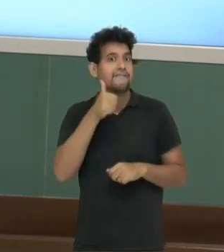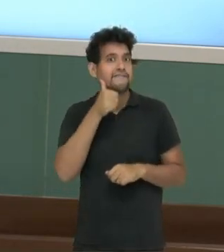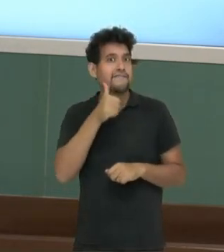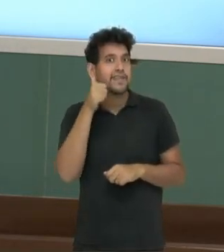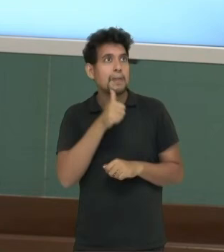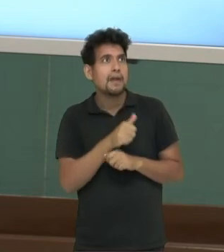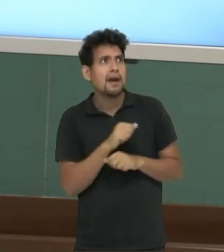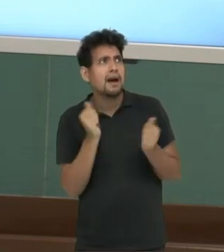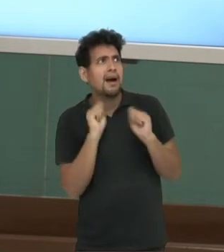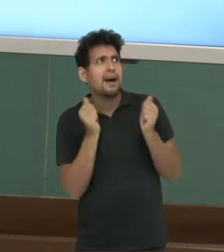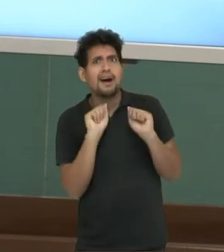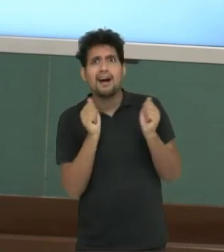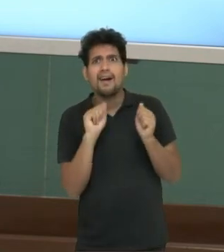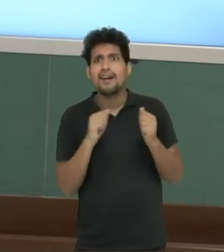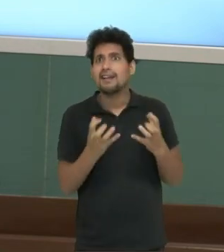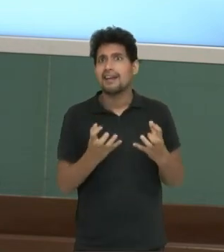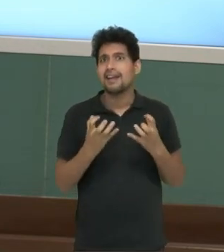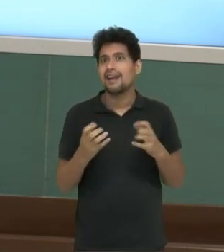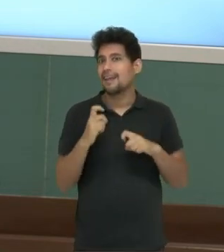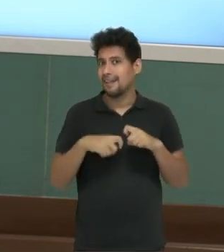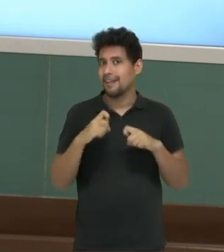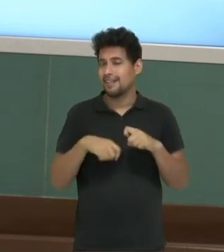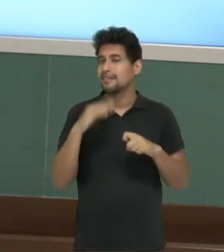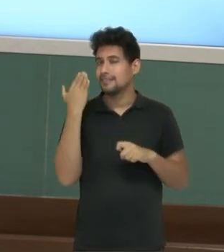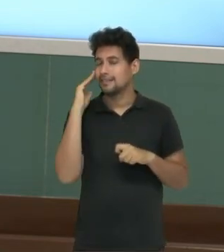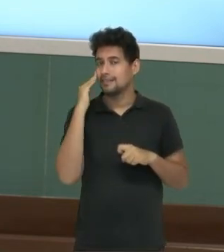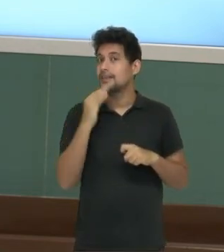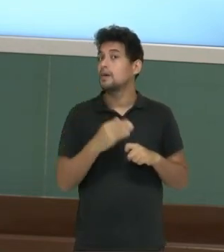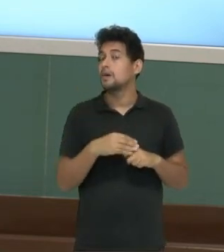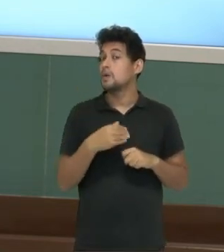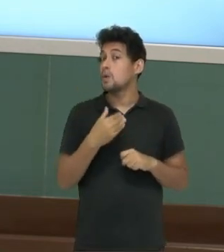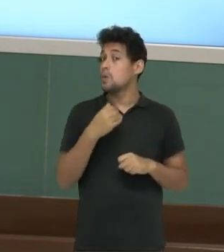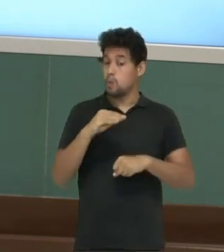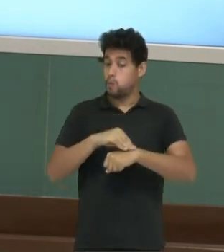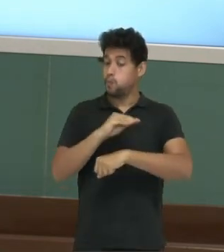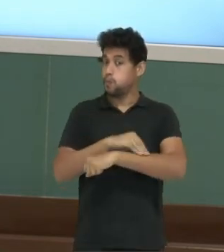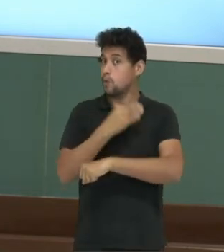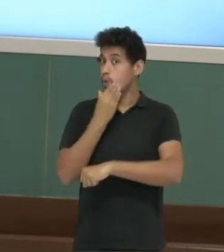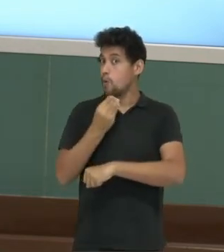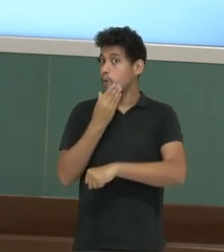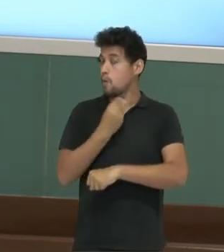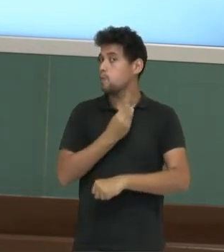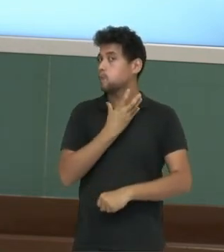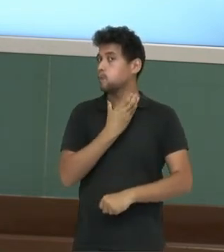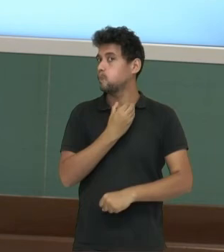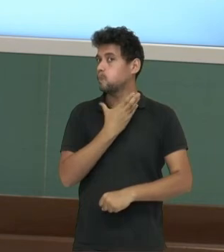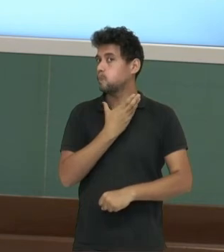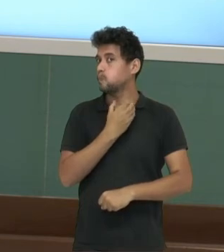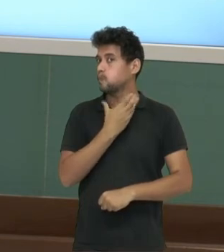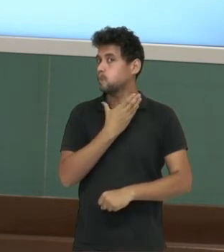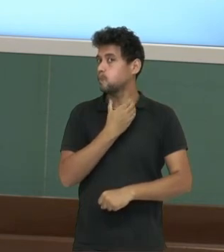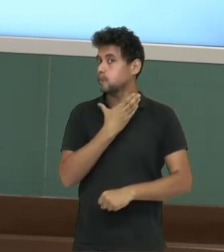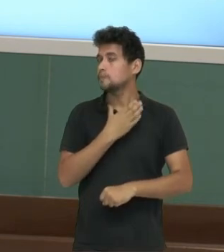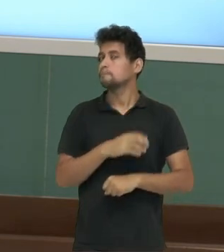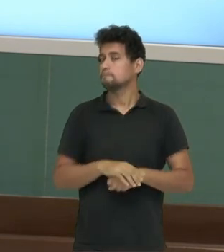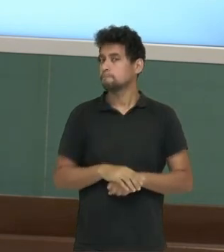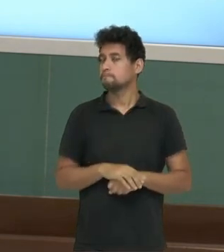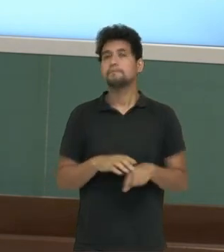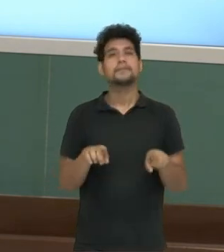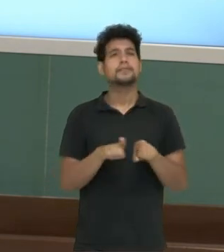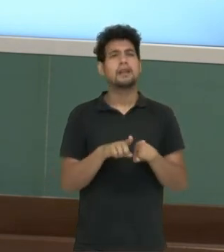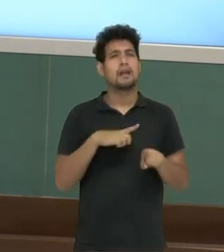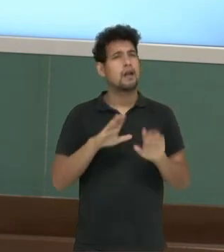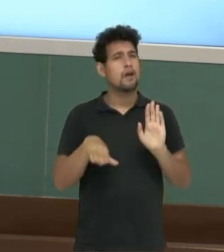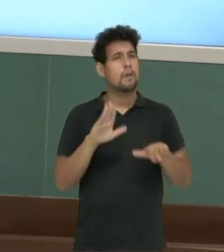tá? Então, eles cantam, eles fazem essa vocalização para atrair as fêmeas para poder acasalar. Ok? Inclusive tem